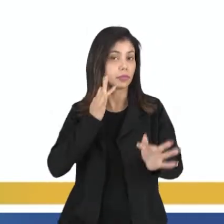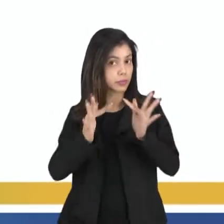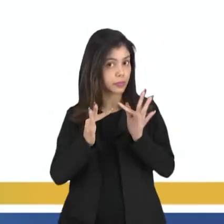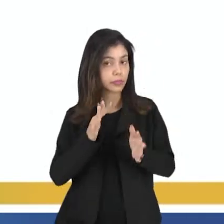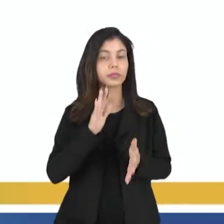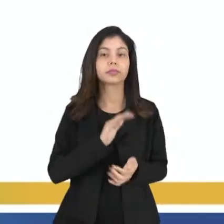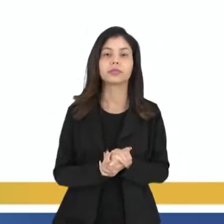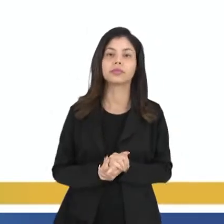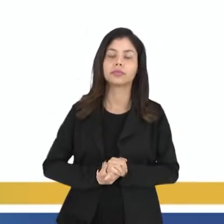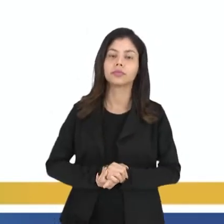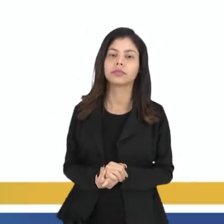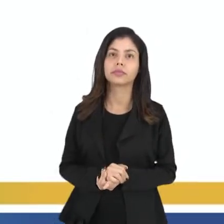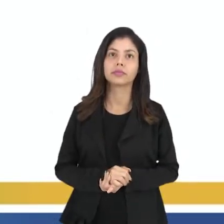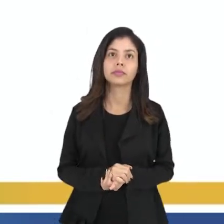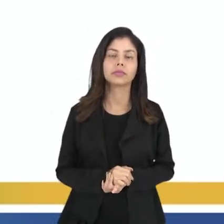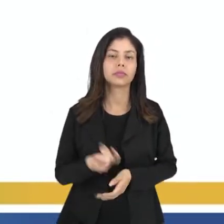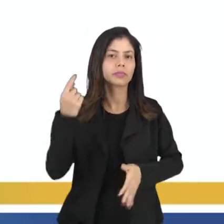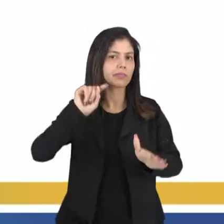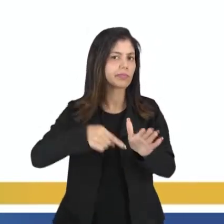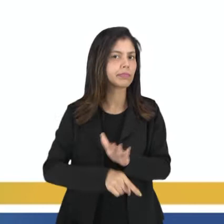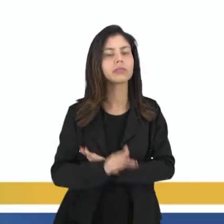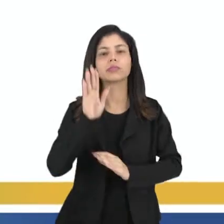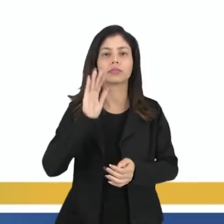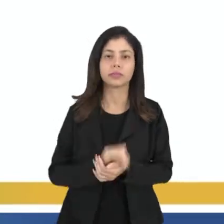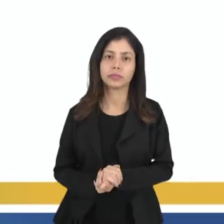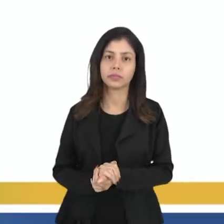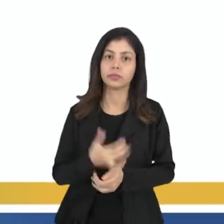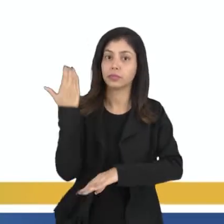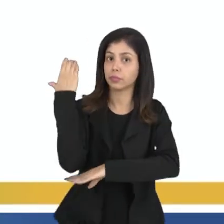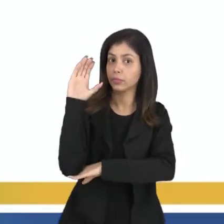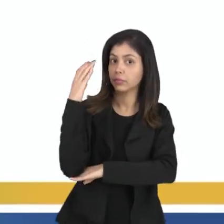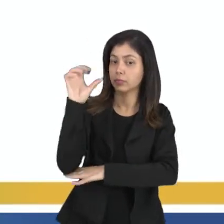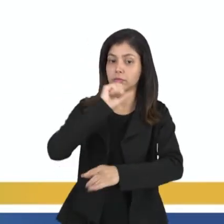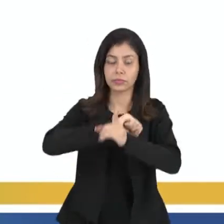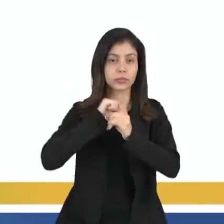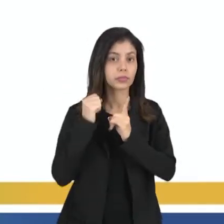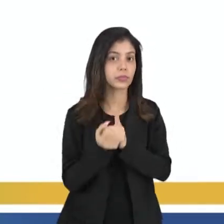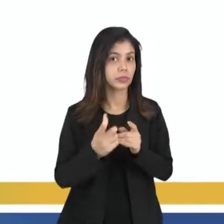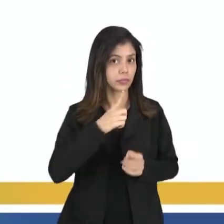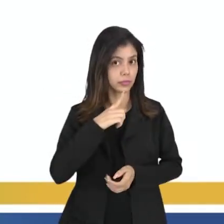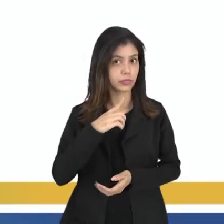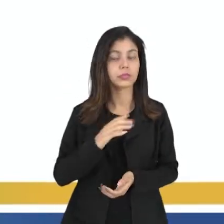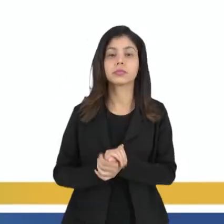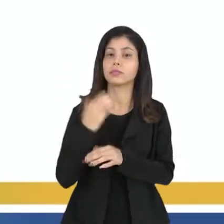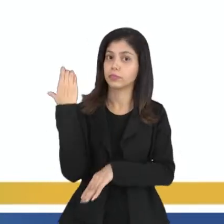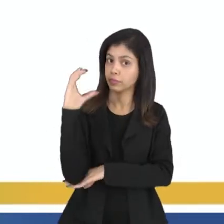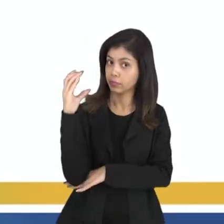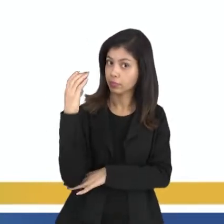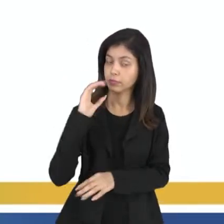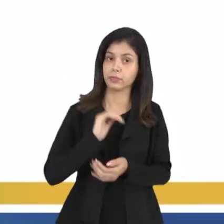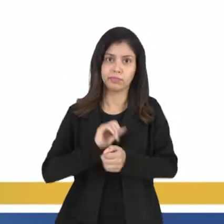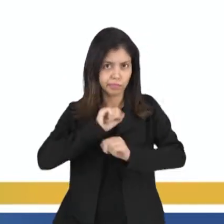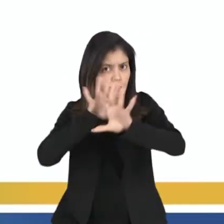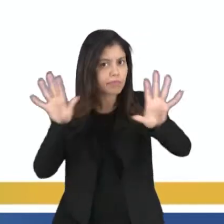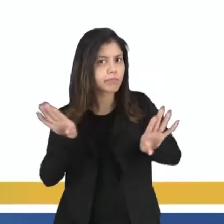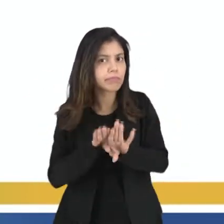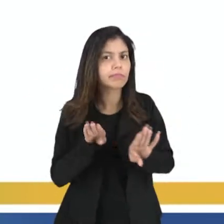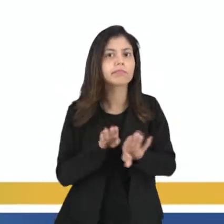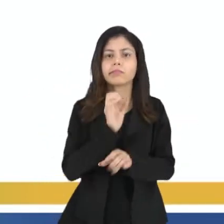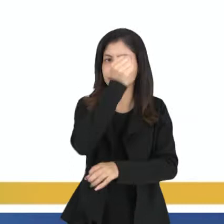existem fisicamente. Dentre as ciências sociais, existe uma ciência, e é claro